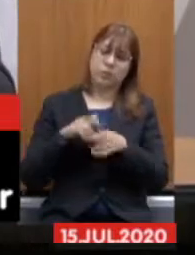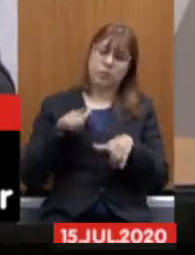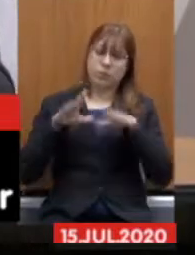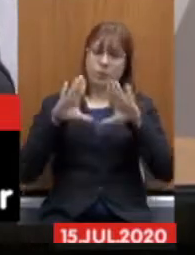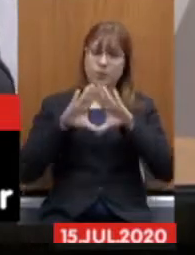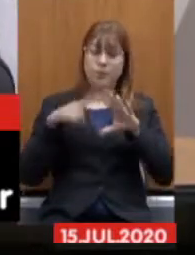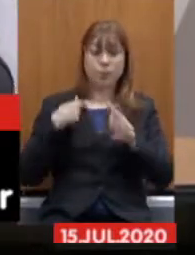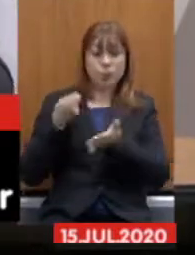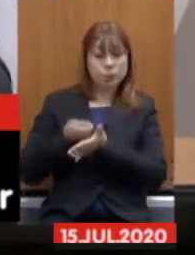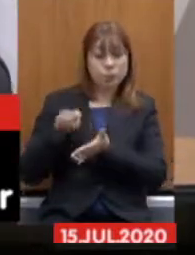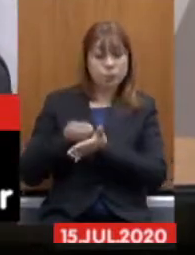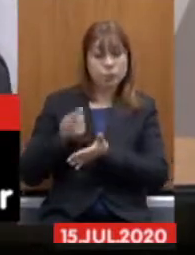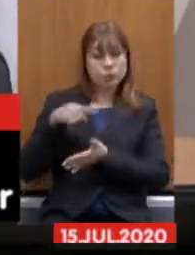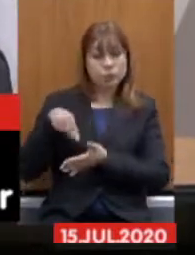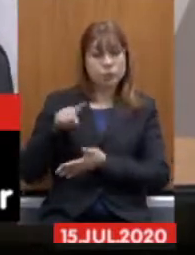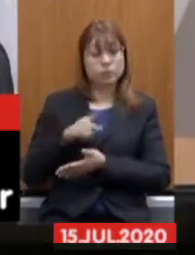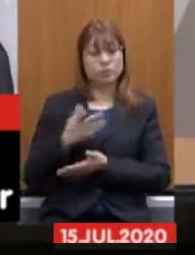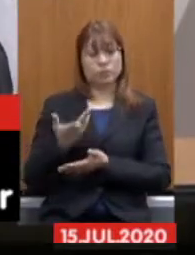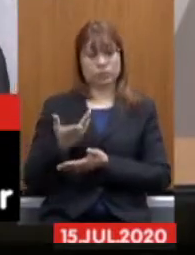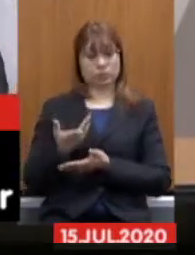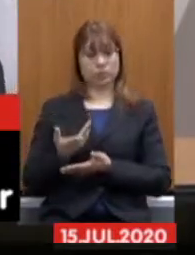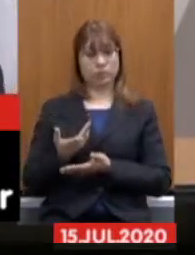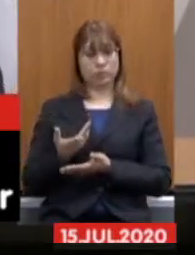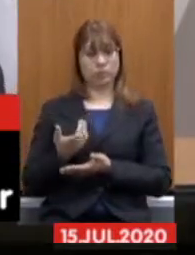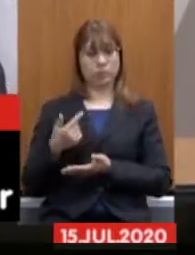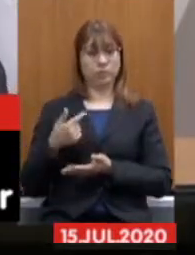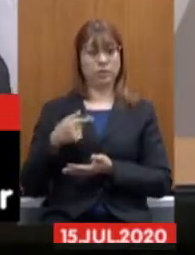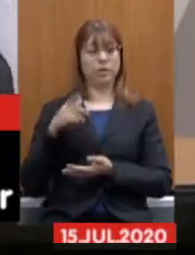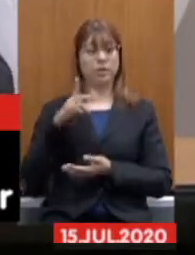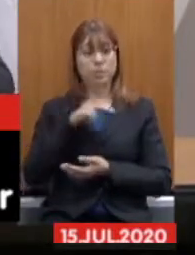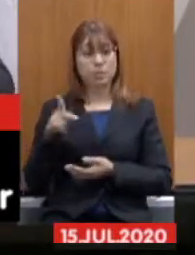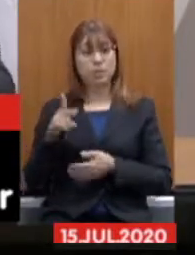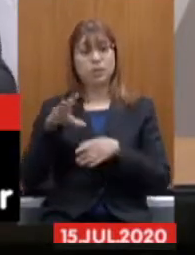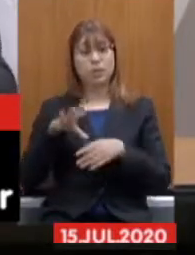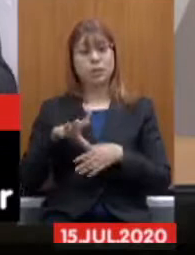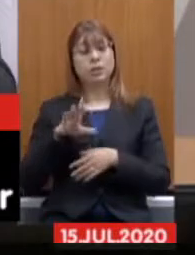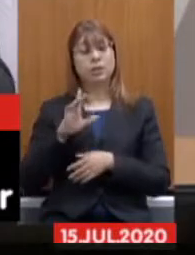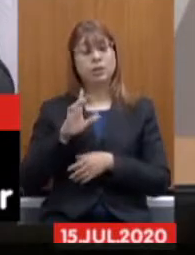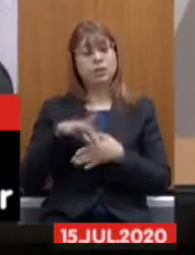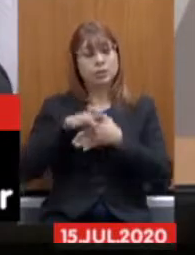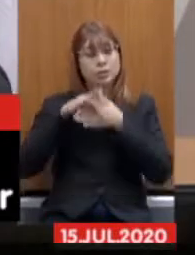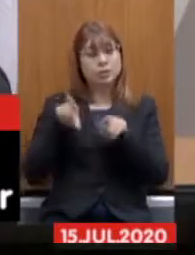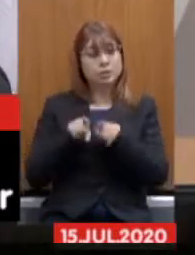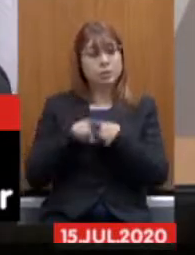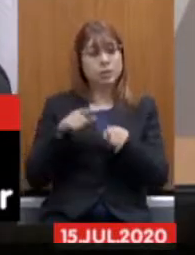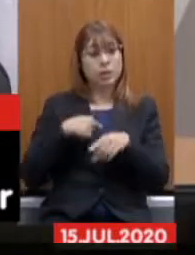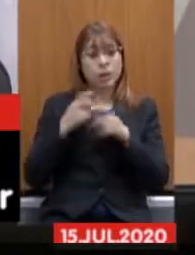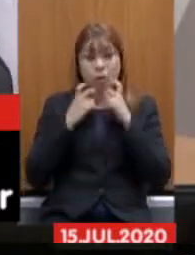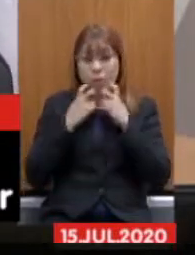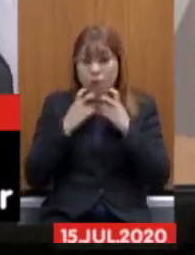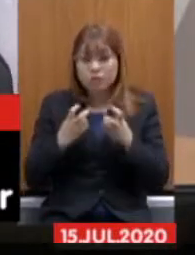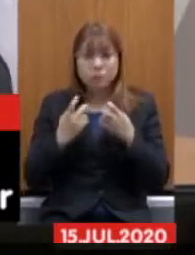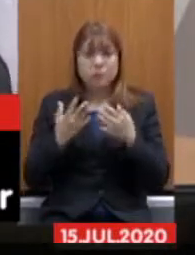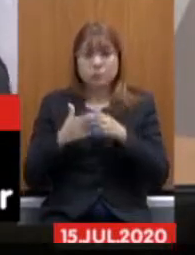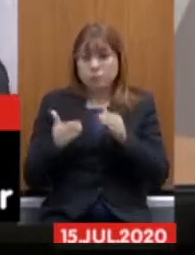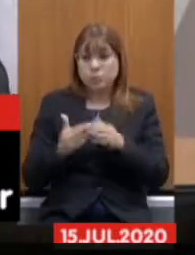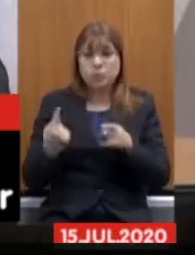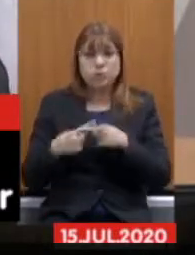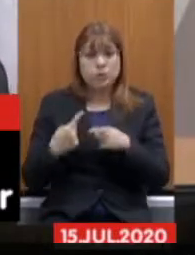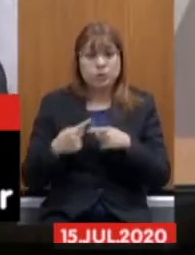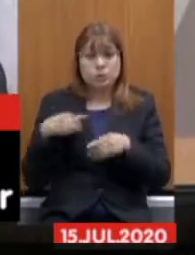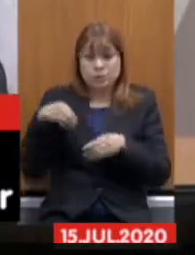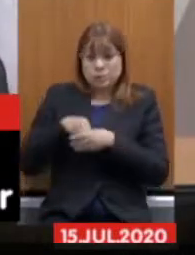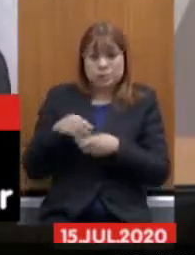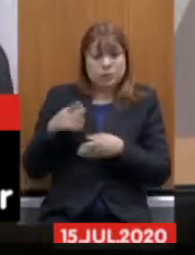estou cobrando do presidente dos líderes porque não estou sendo ouvido que estão gritando pelo lado de fora é porque não sou